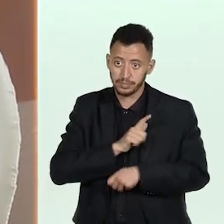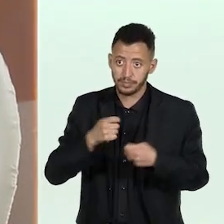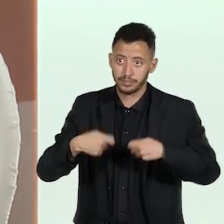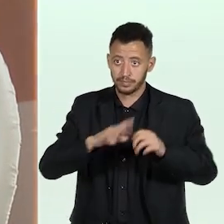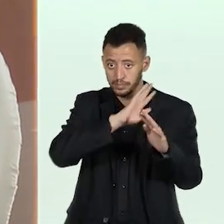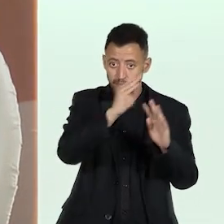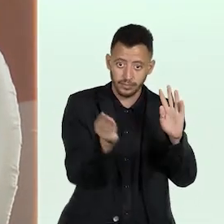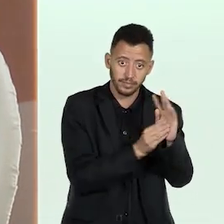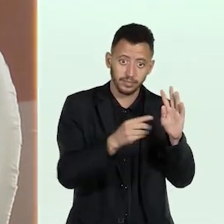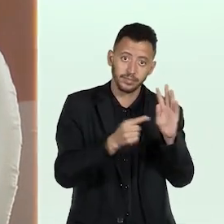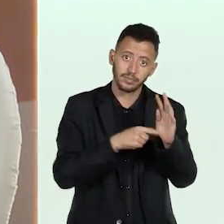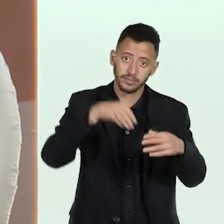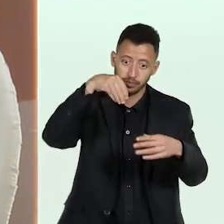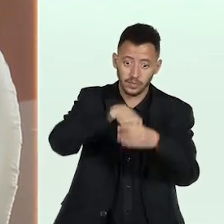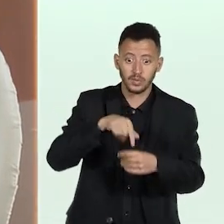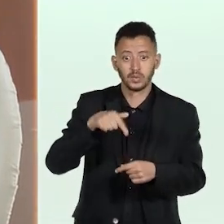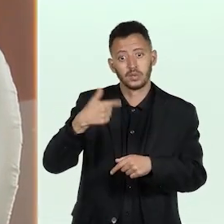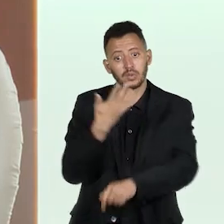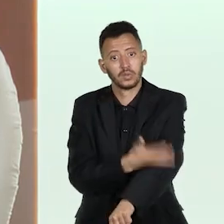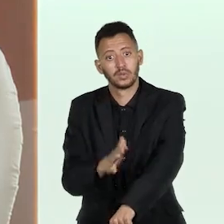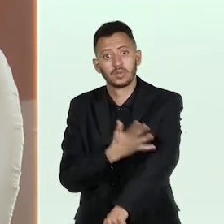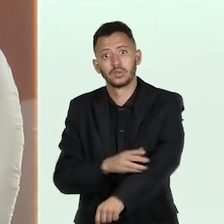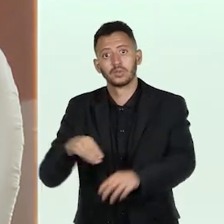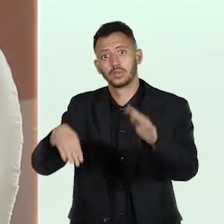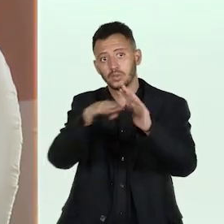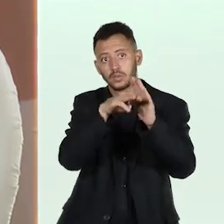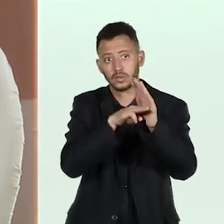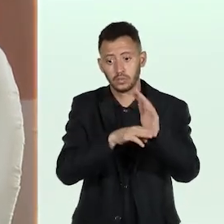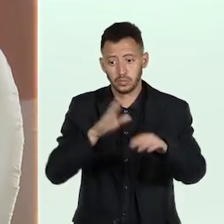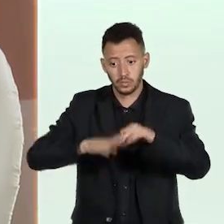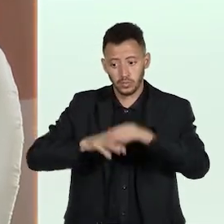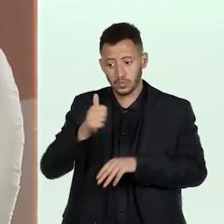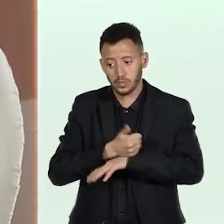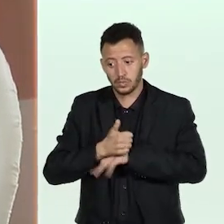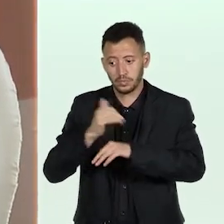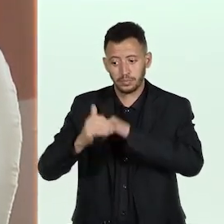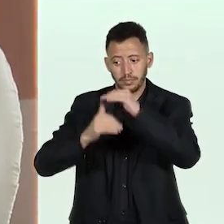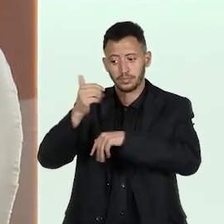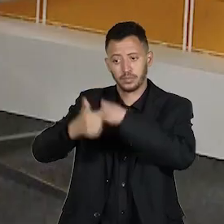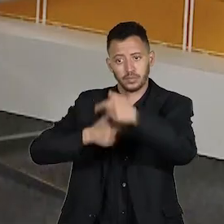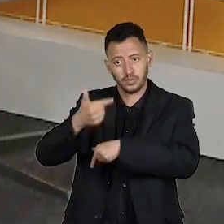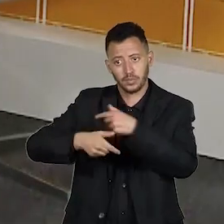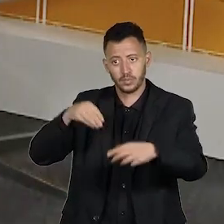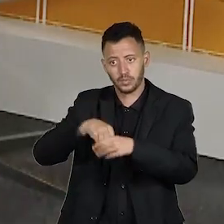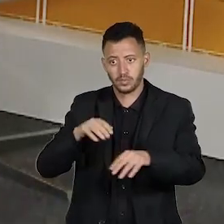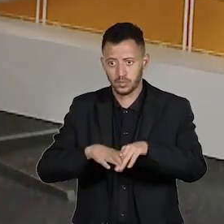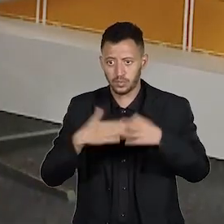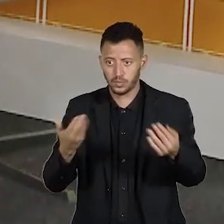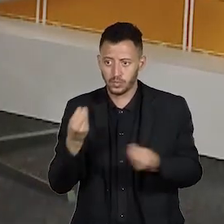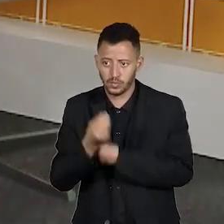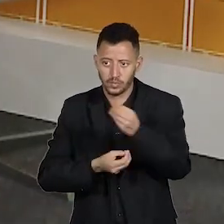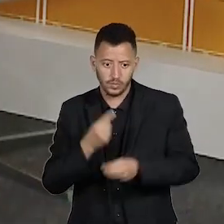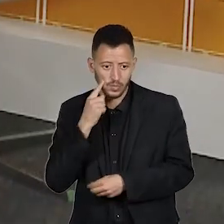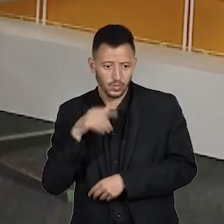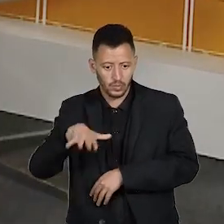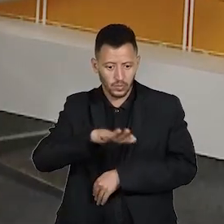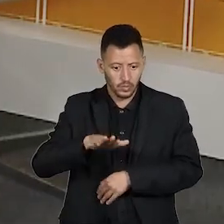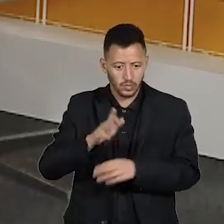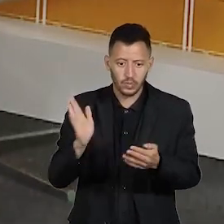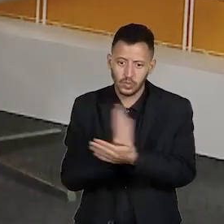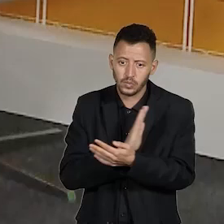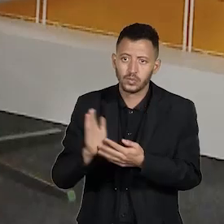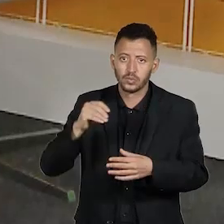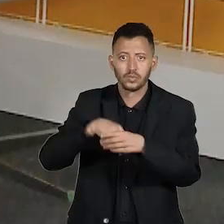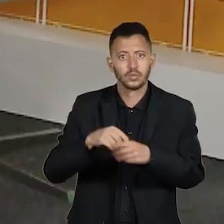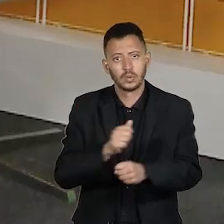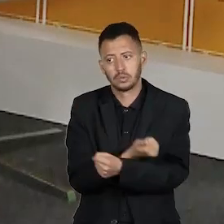existir, ela tem que ser pautada dentro desses treinamentos e dentro desses manuais para que o trabalhador possa desenvolver a atividade. Seja ela, como